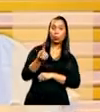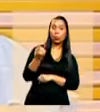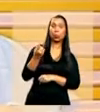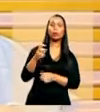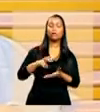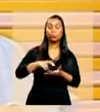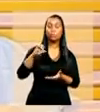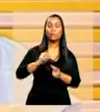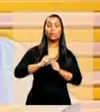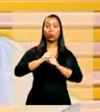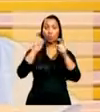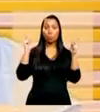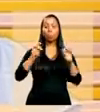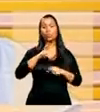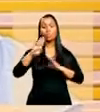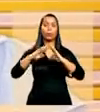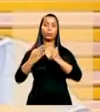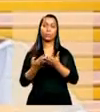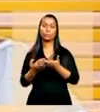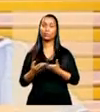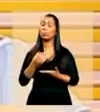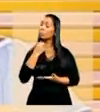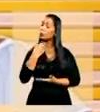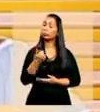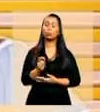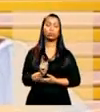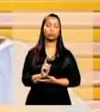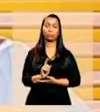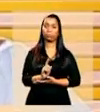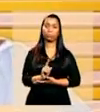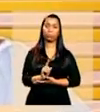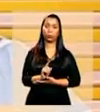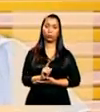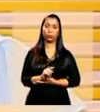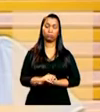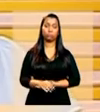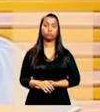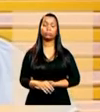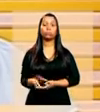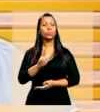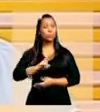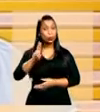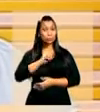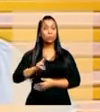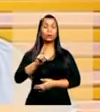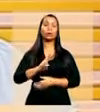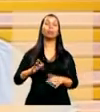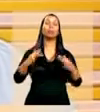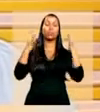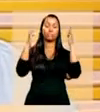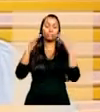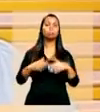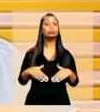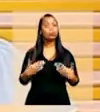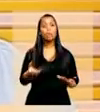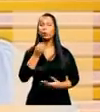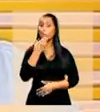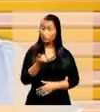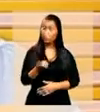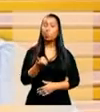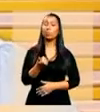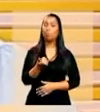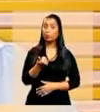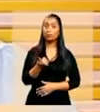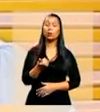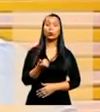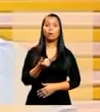daí acorda cedo no dia seguinte e vai para a escola. Não dá para ter um rendimento bom, né? Não tem como. Né? Usando a tecnologia assim. Então, é bom,